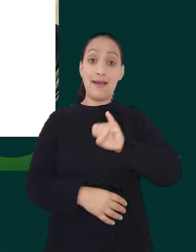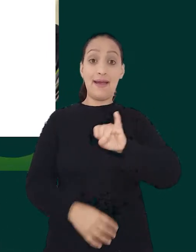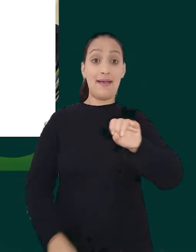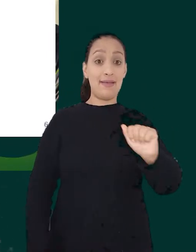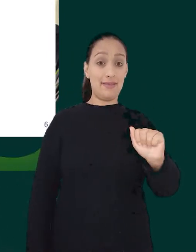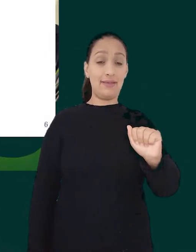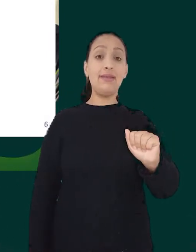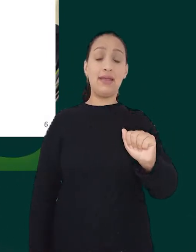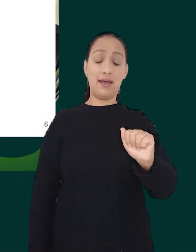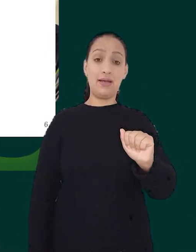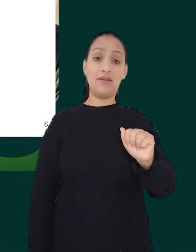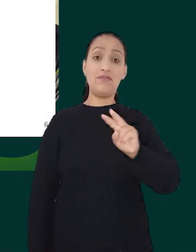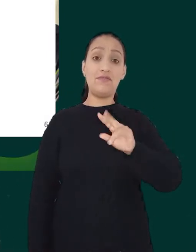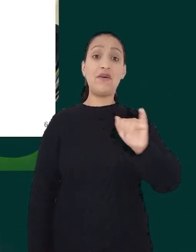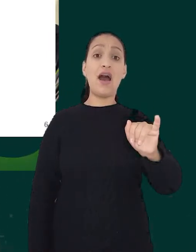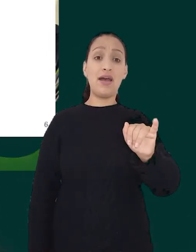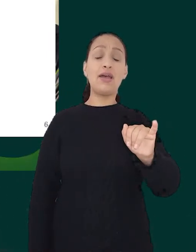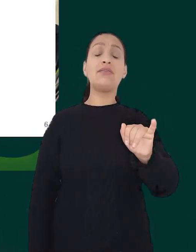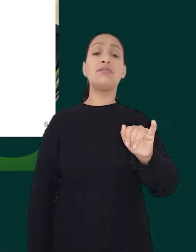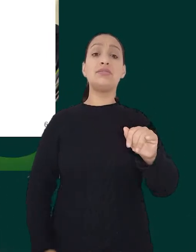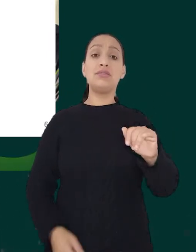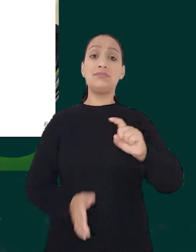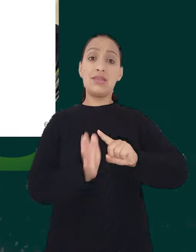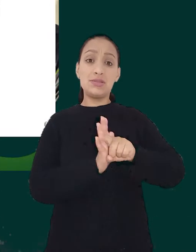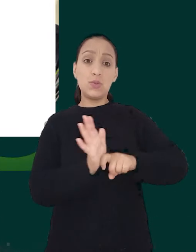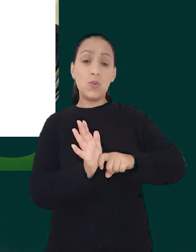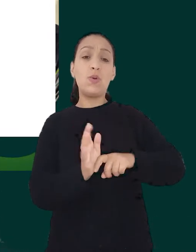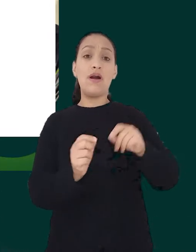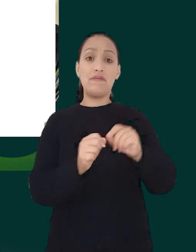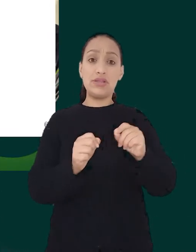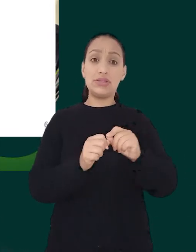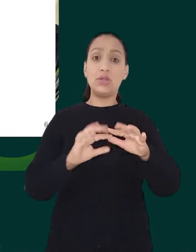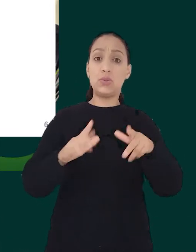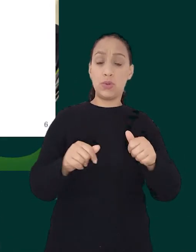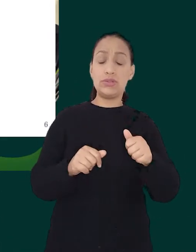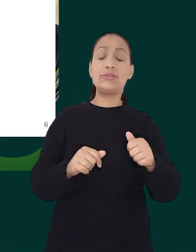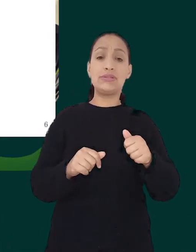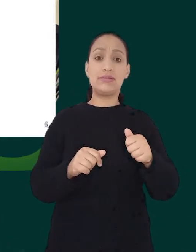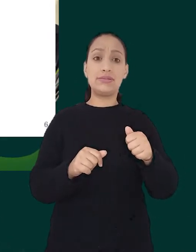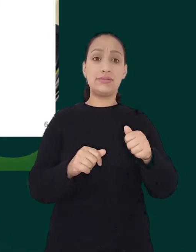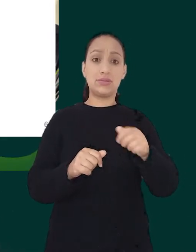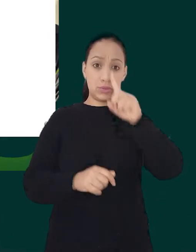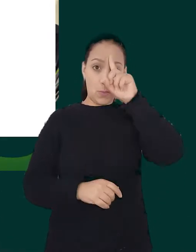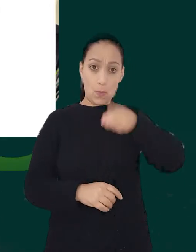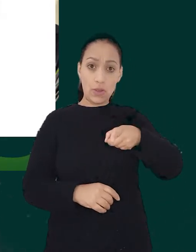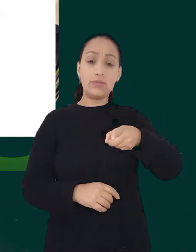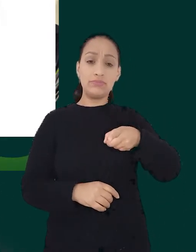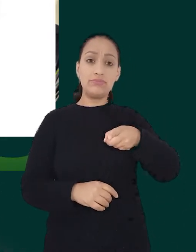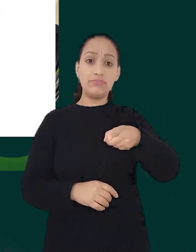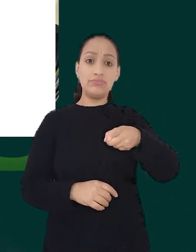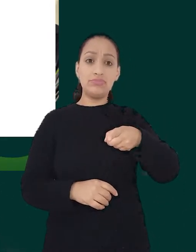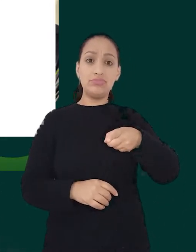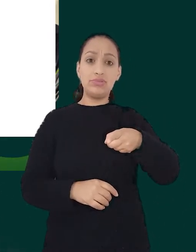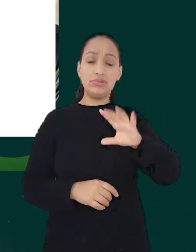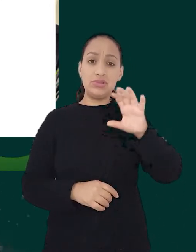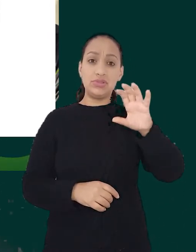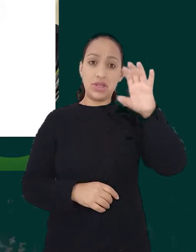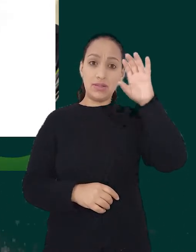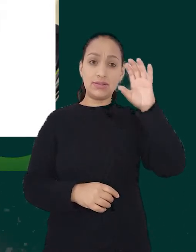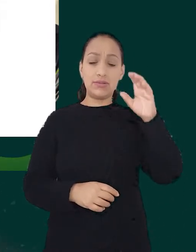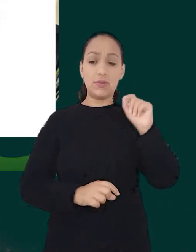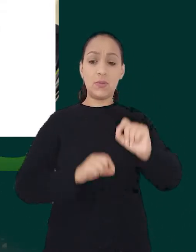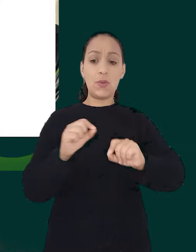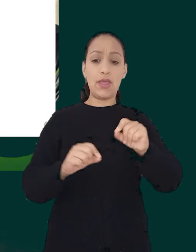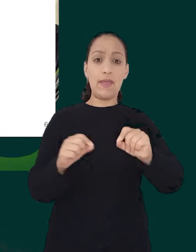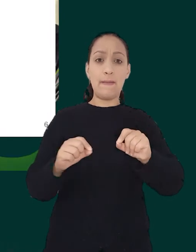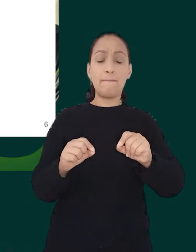inteligência artificial vai executar as tomadas de decisões baseadas nos dados que já